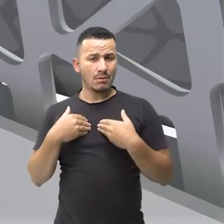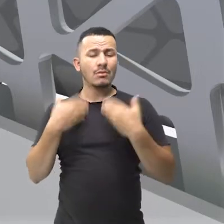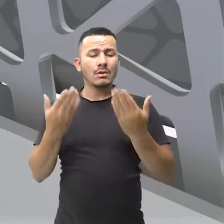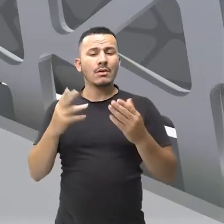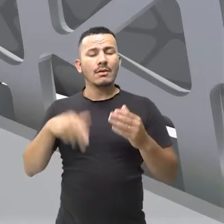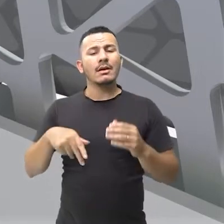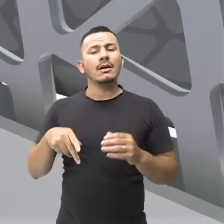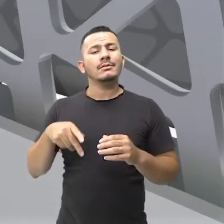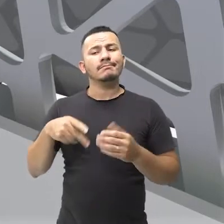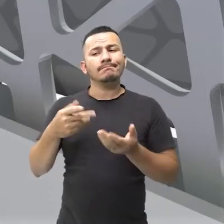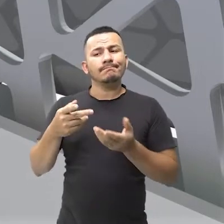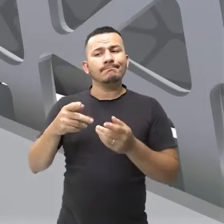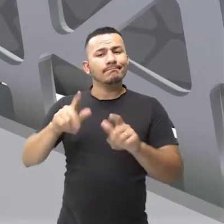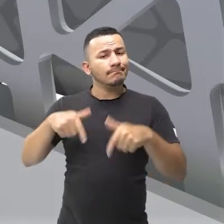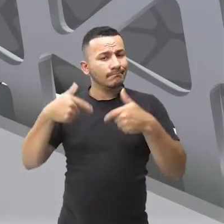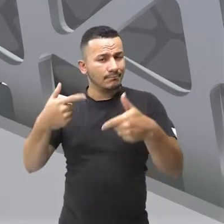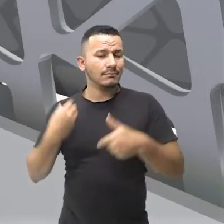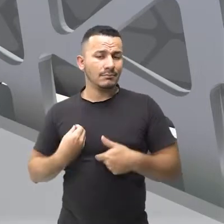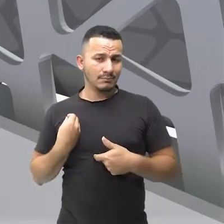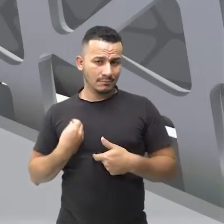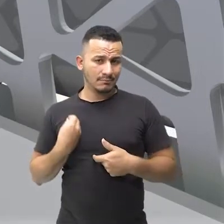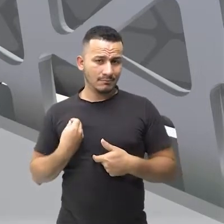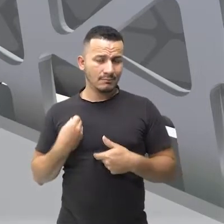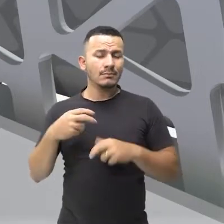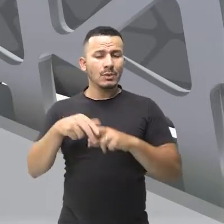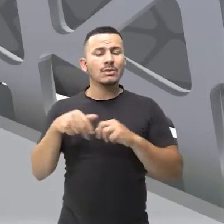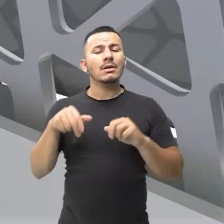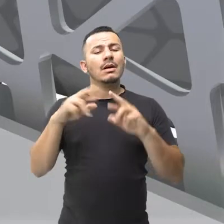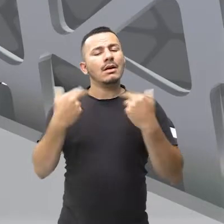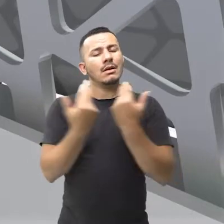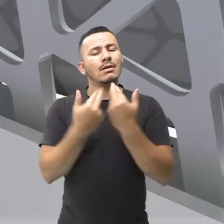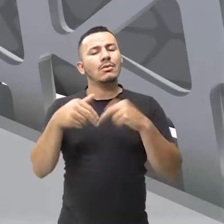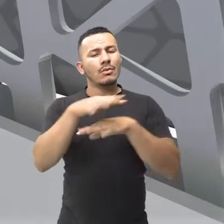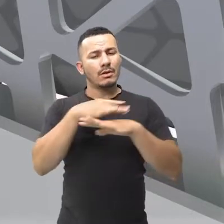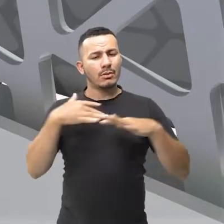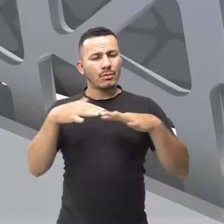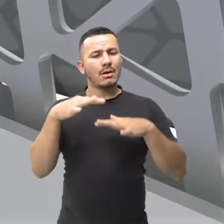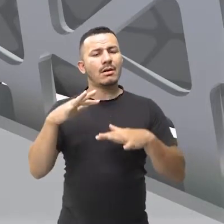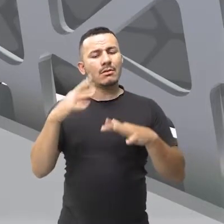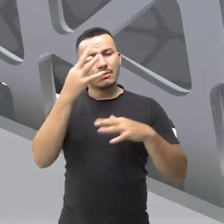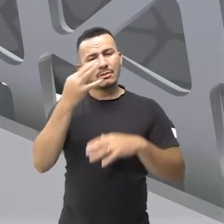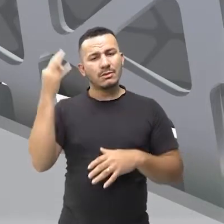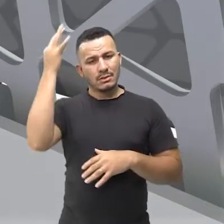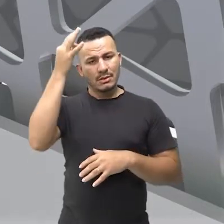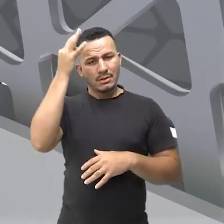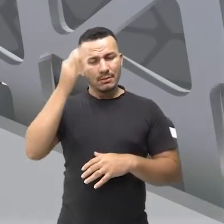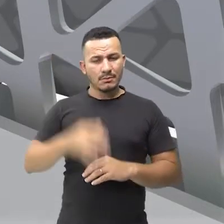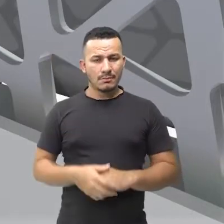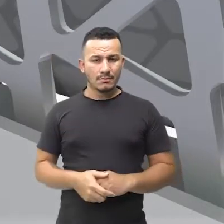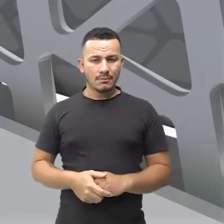da sobrevivência dele. Então seria um ritual sagrado essas